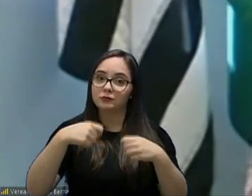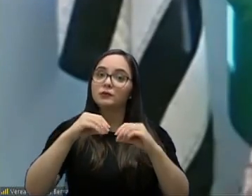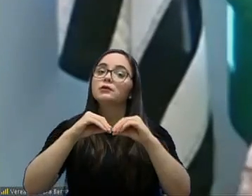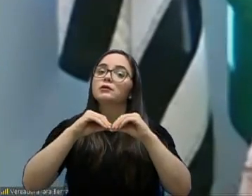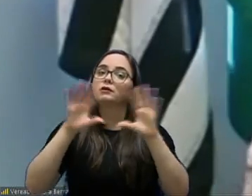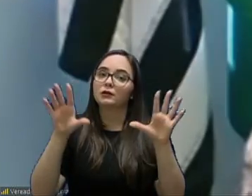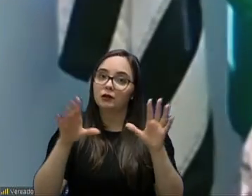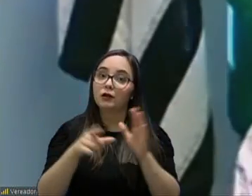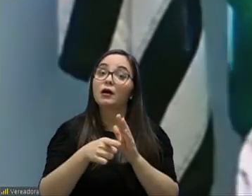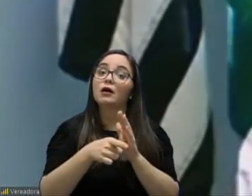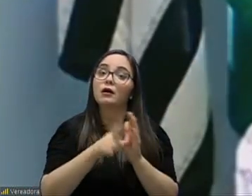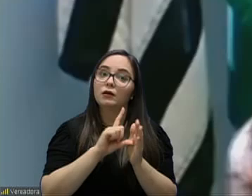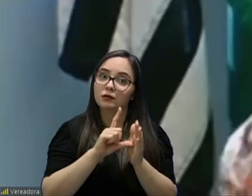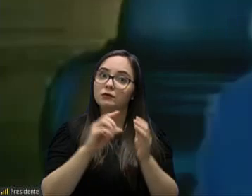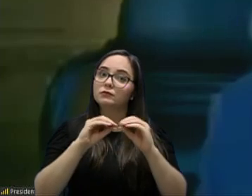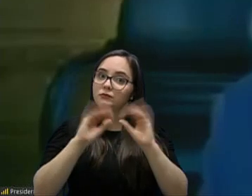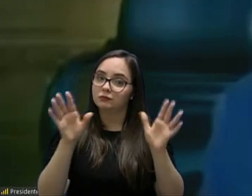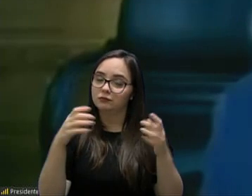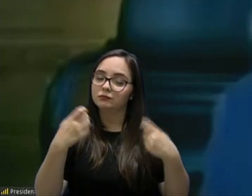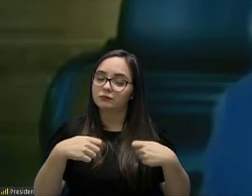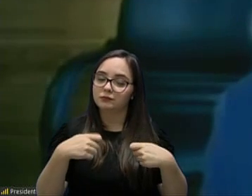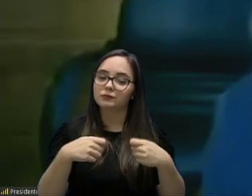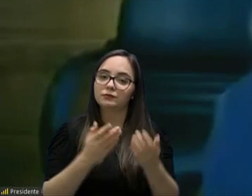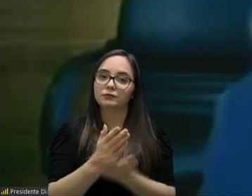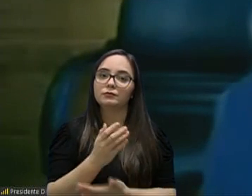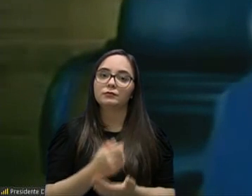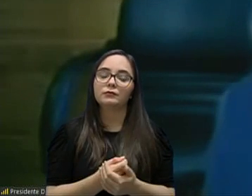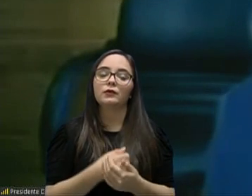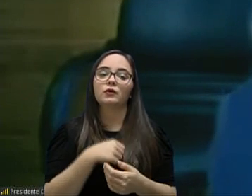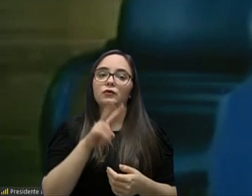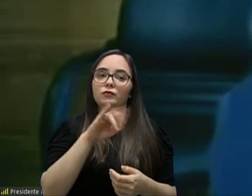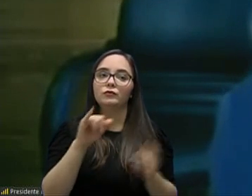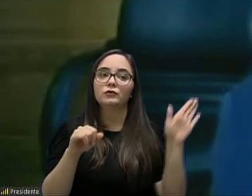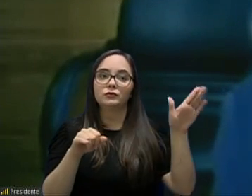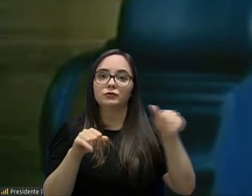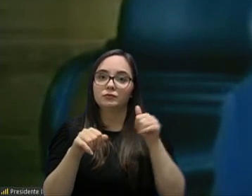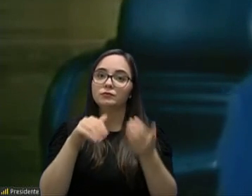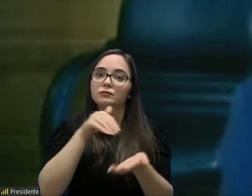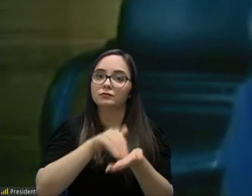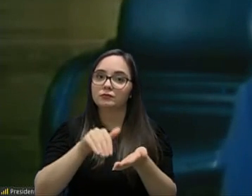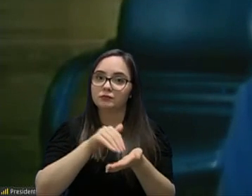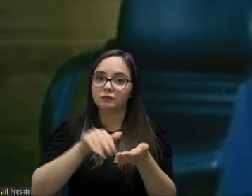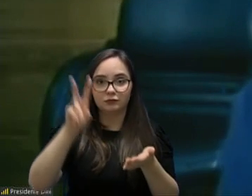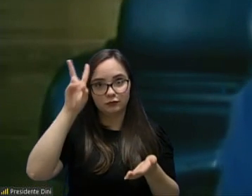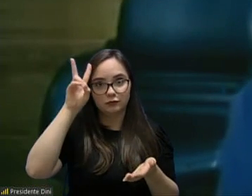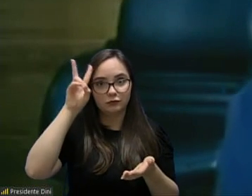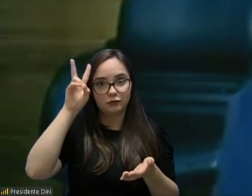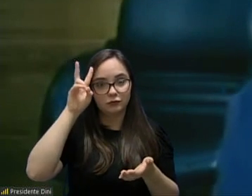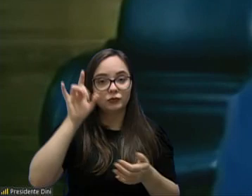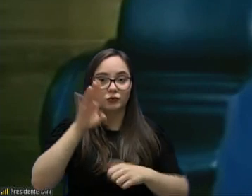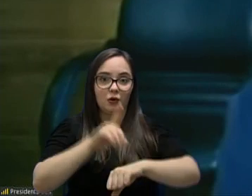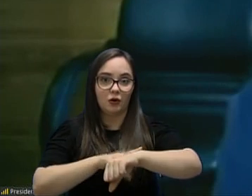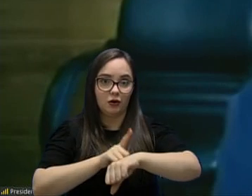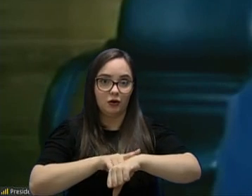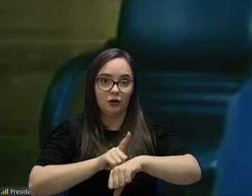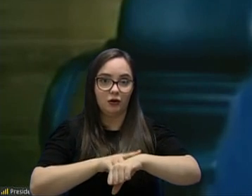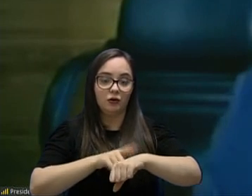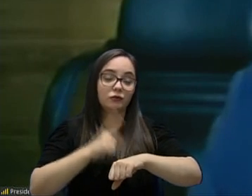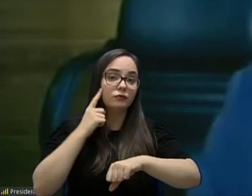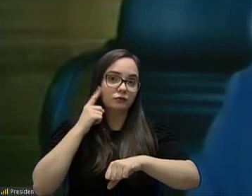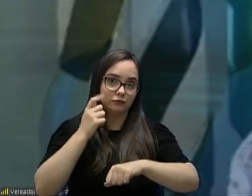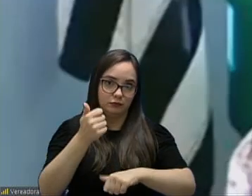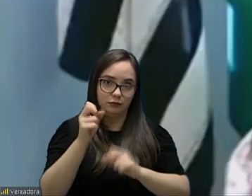qualquer forma antes da... Chamarei o secretário na segunda-feira, só estou acertando o horário, tudo bem? Pode ser assim,